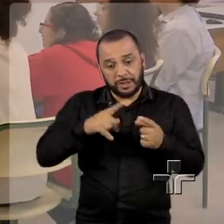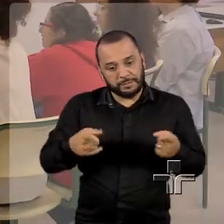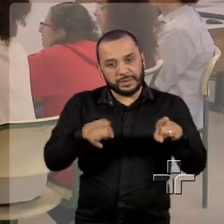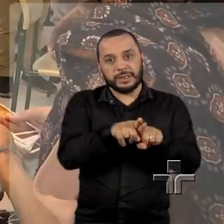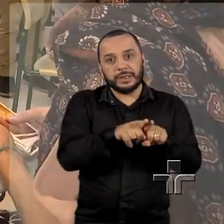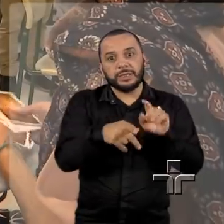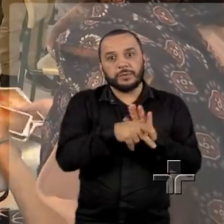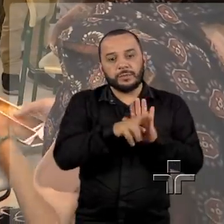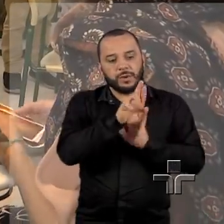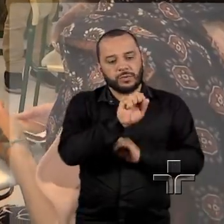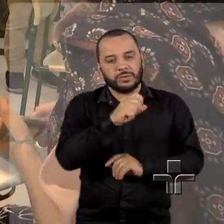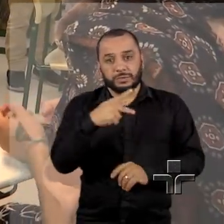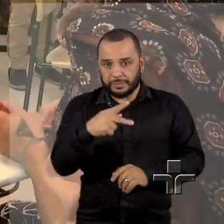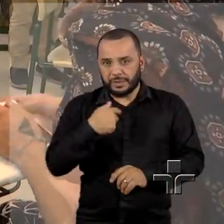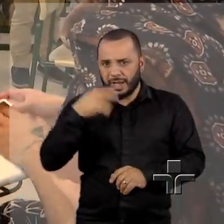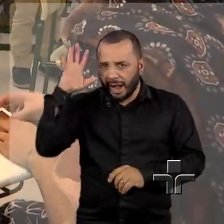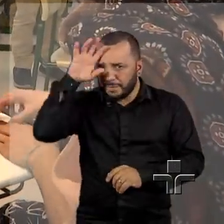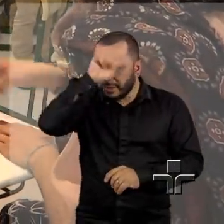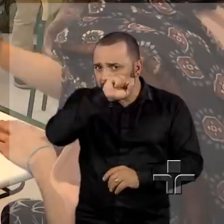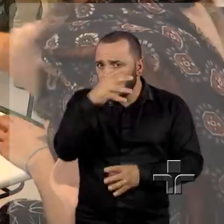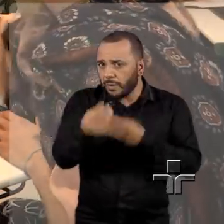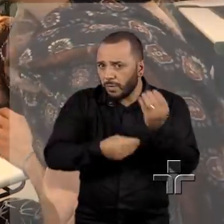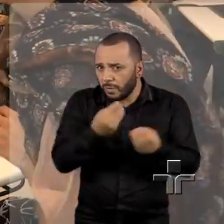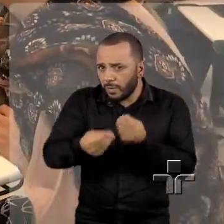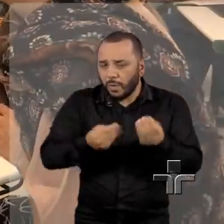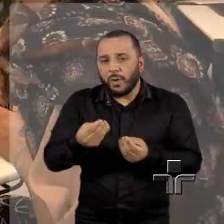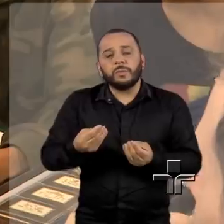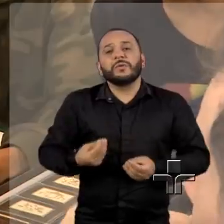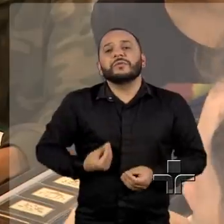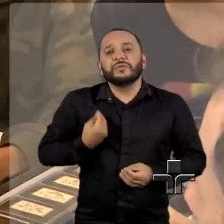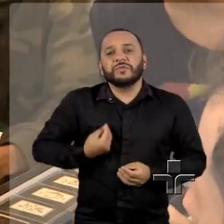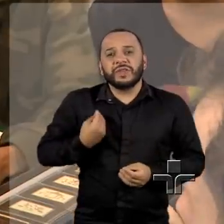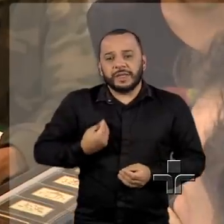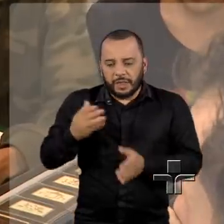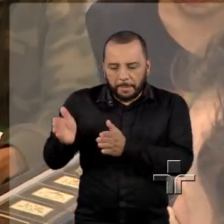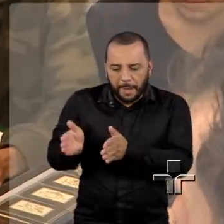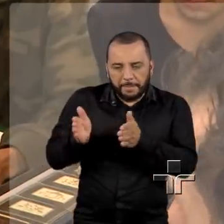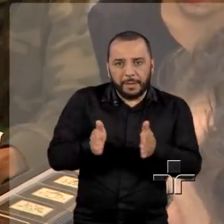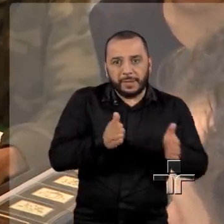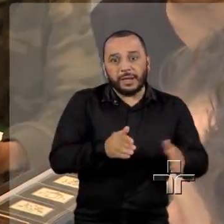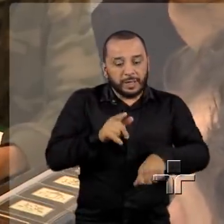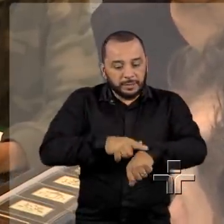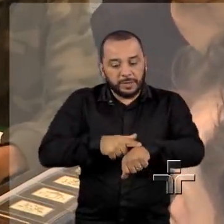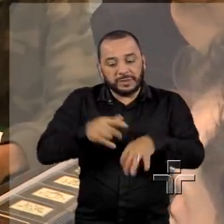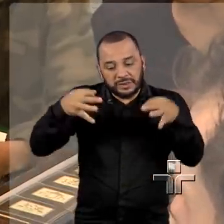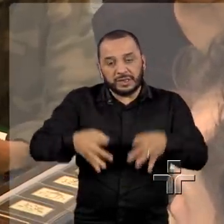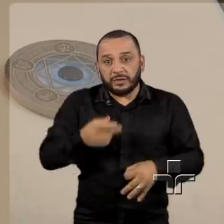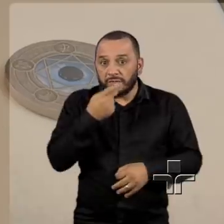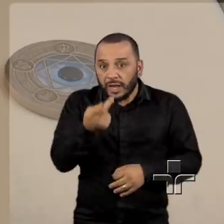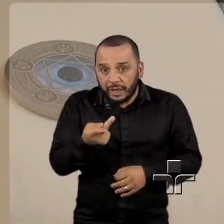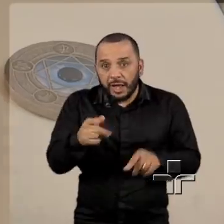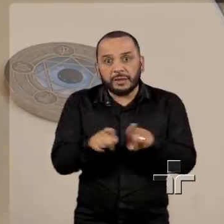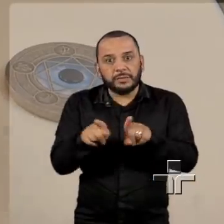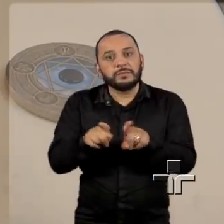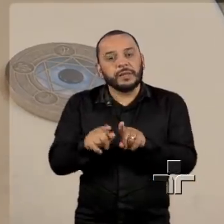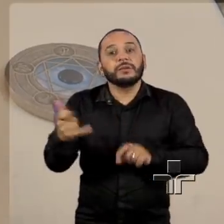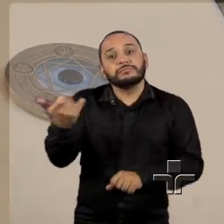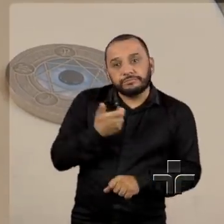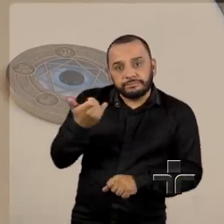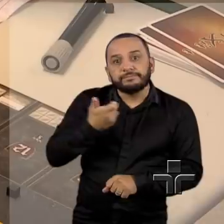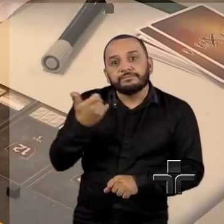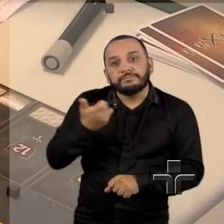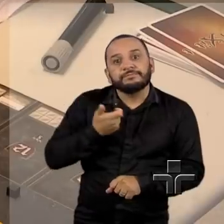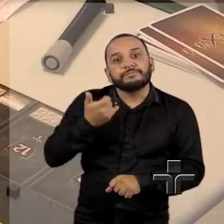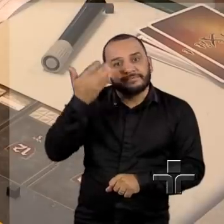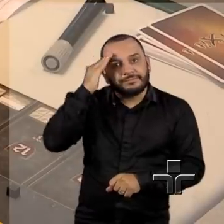a USP. Para aprender a lidar com o jogo da vida, tem que saber o tempo de falar e o tempo de ouvir.